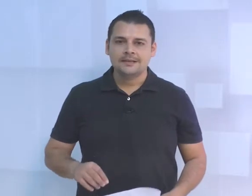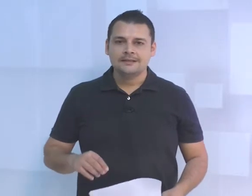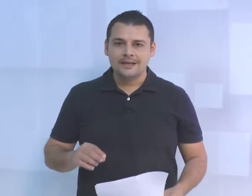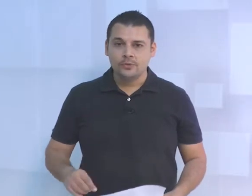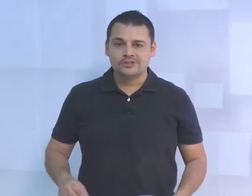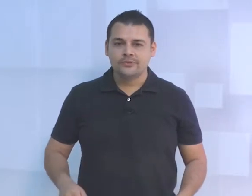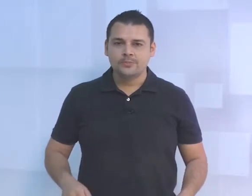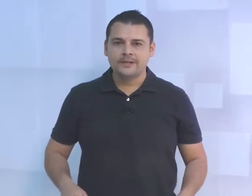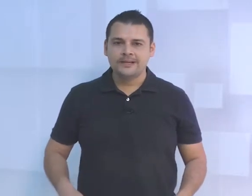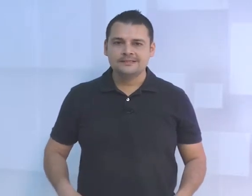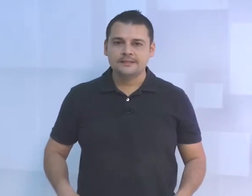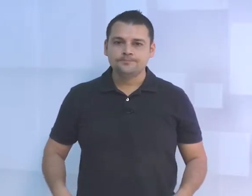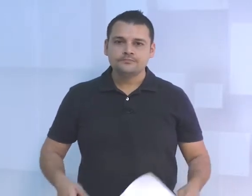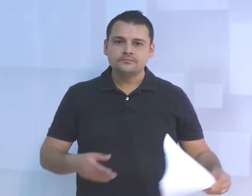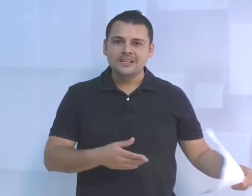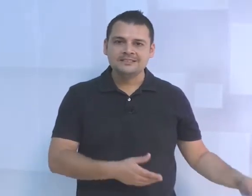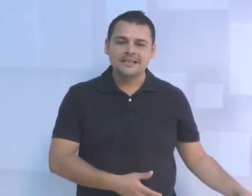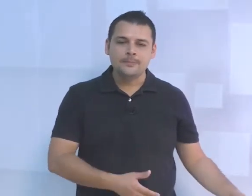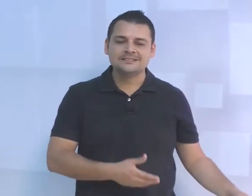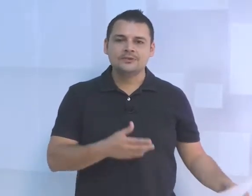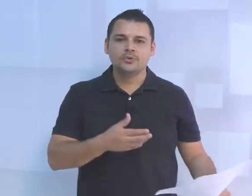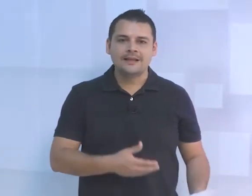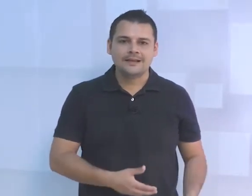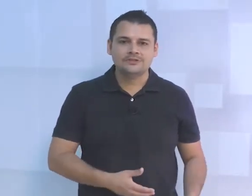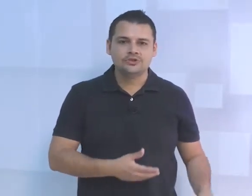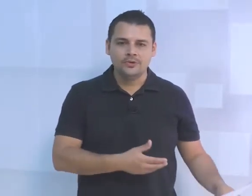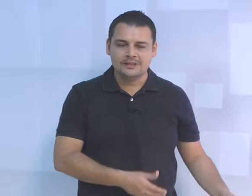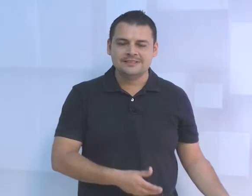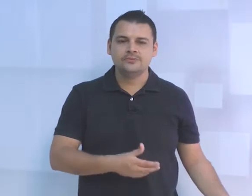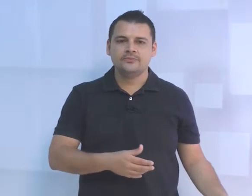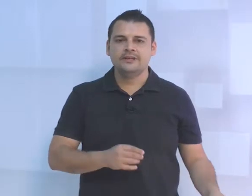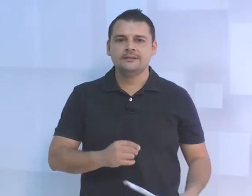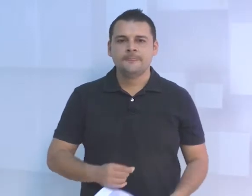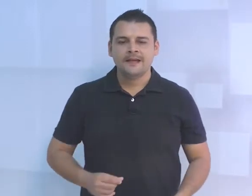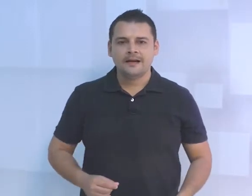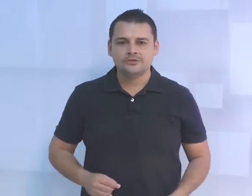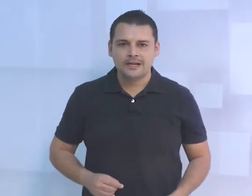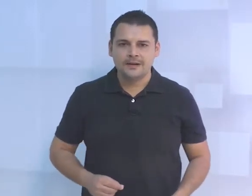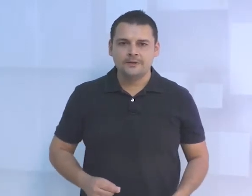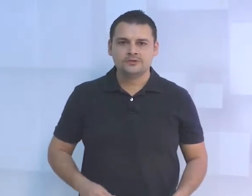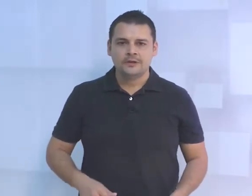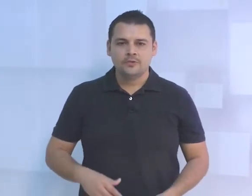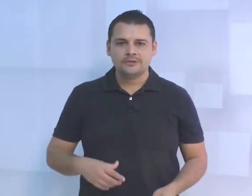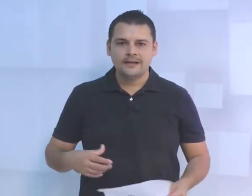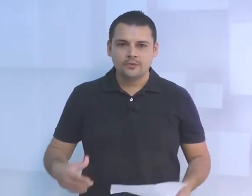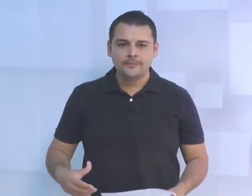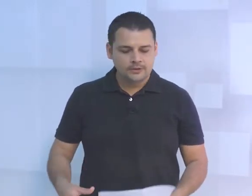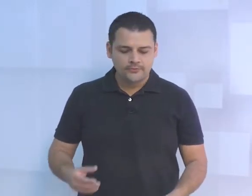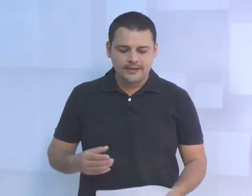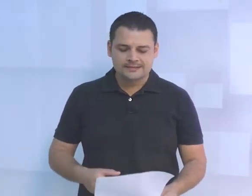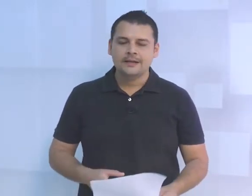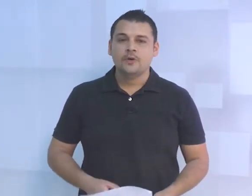da noite a votuporanguense se reapresentou na tarde de ontem segunda feira aos trabalhos com o técnico